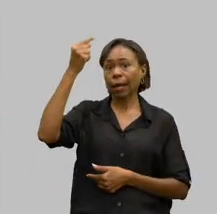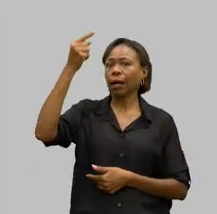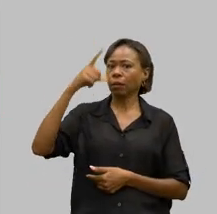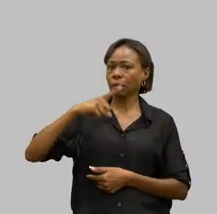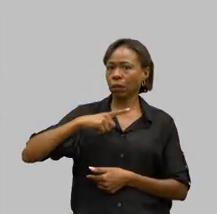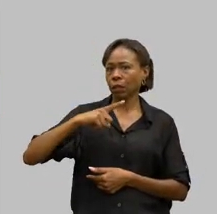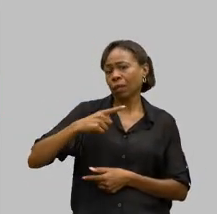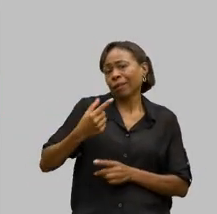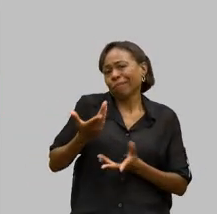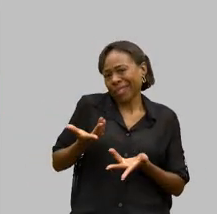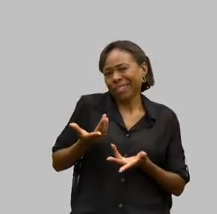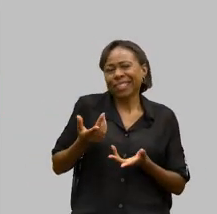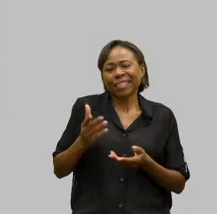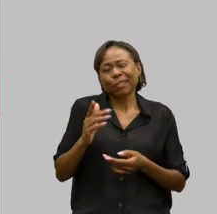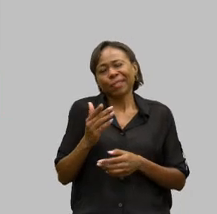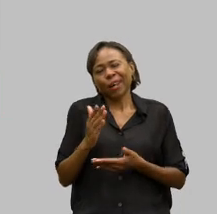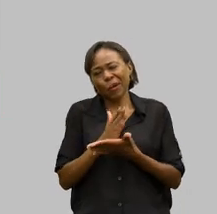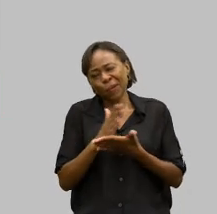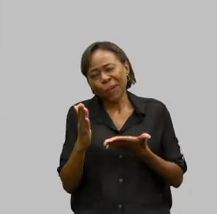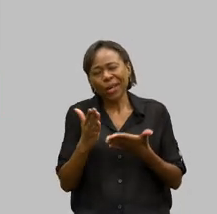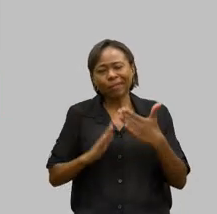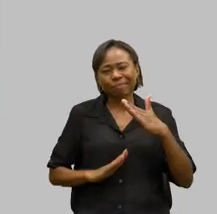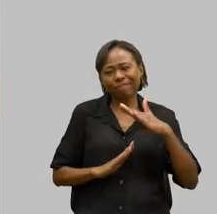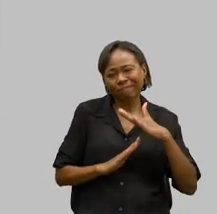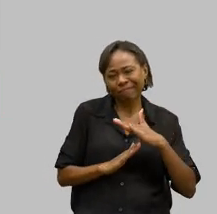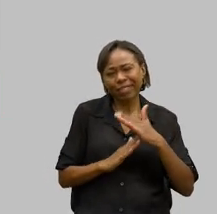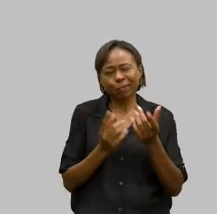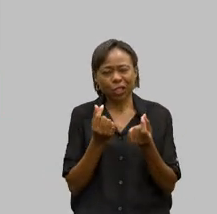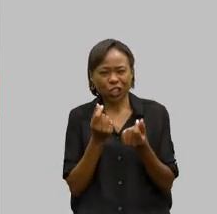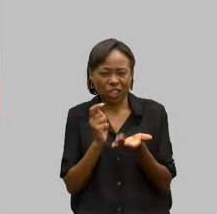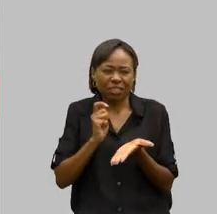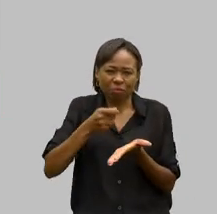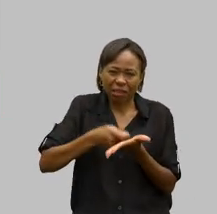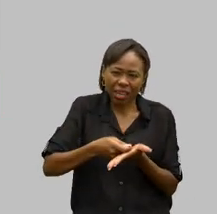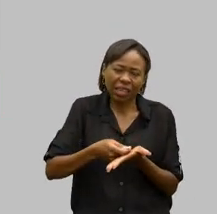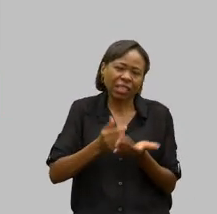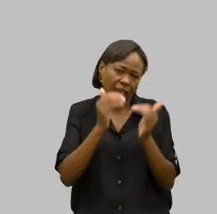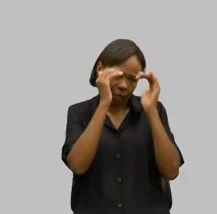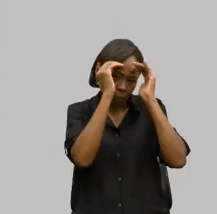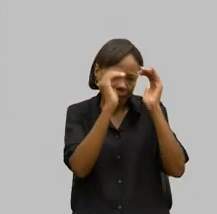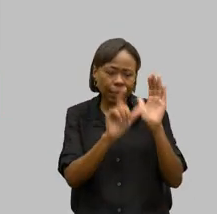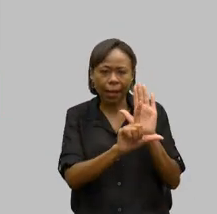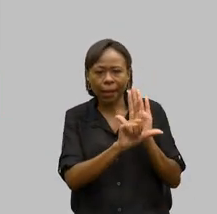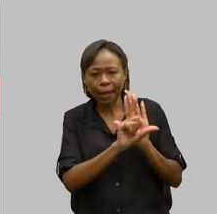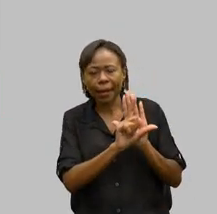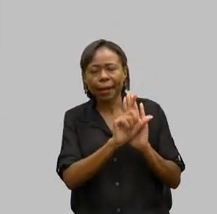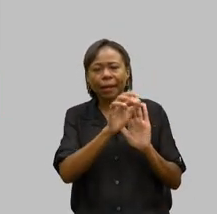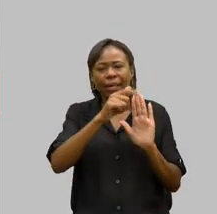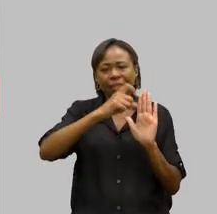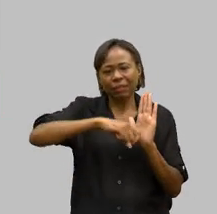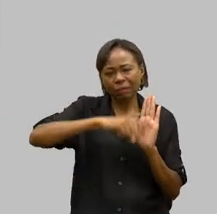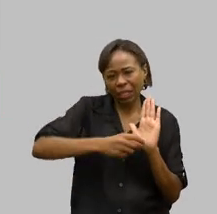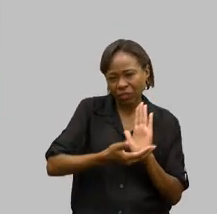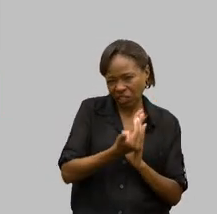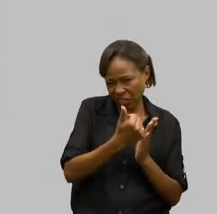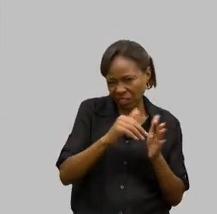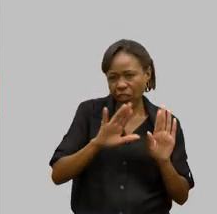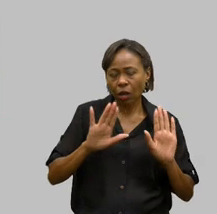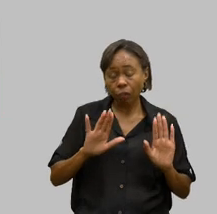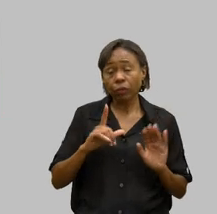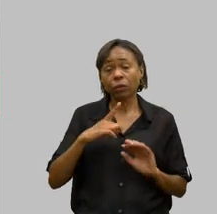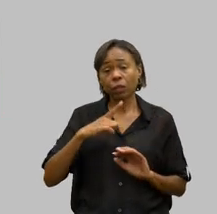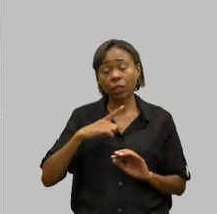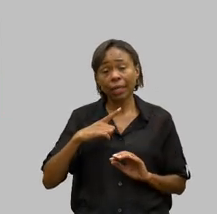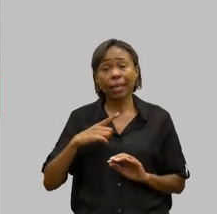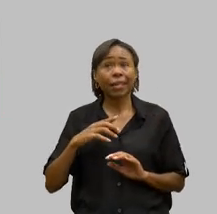que nós temos, até mesmo de reajuste de folha, devido à lei de responsabilidade fiscal, devido a todas as dificuldades que a gente tem, que sabemos que é